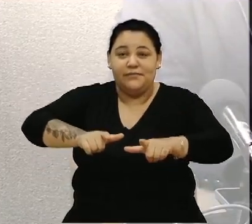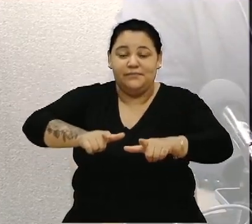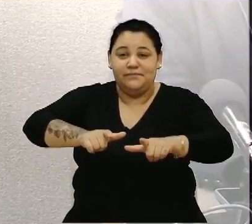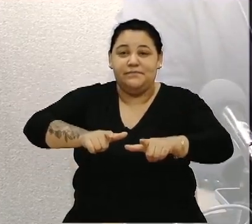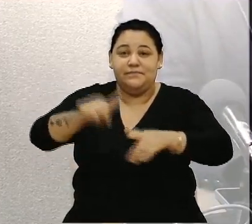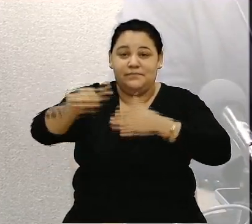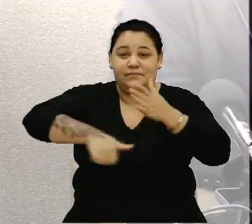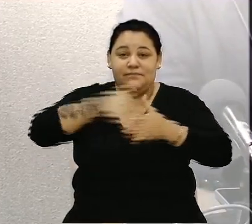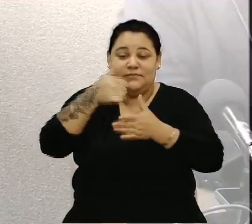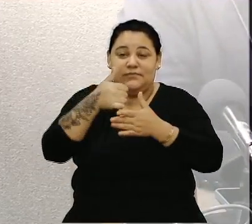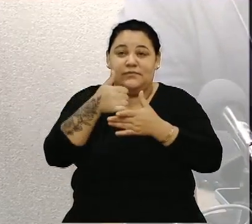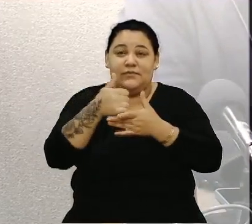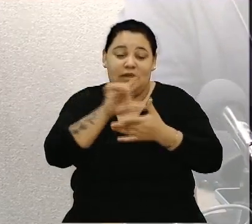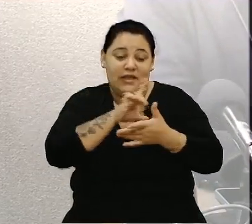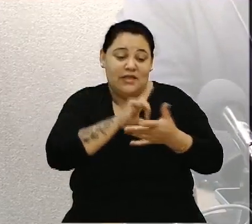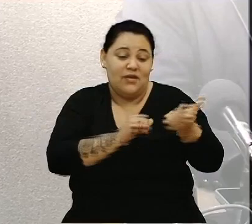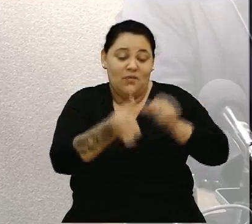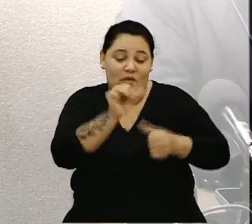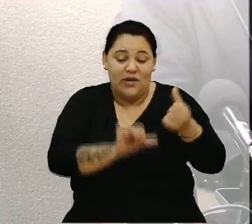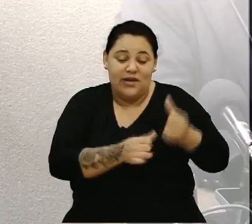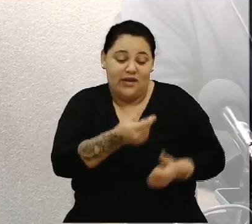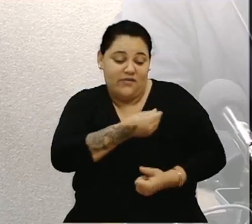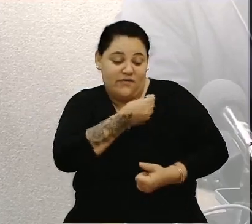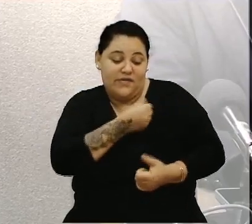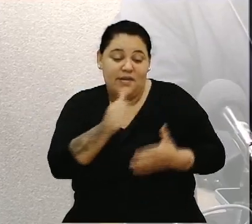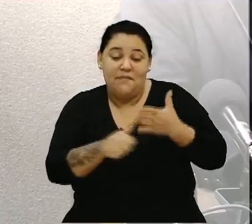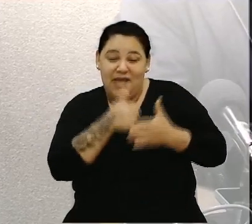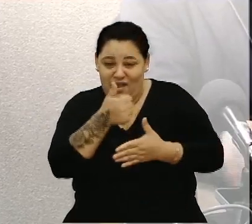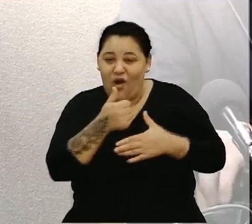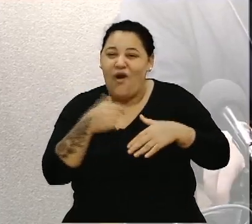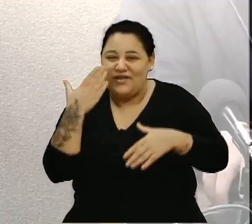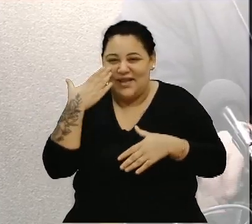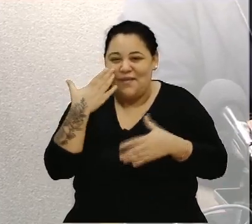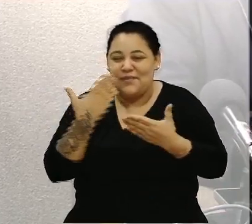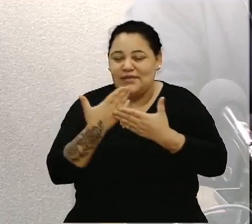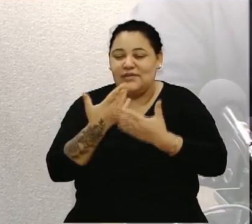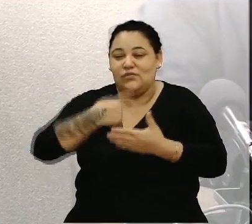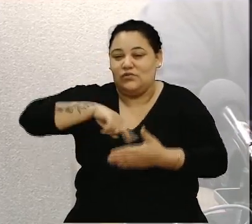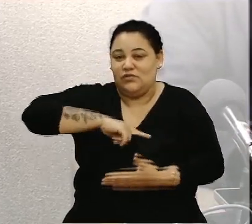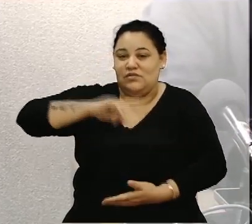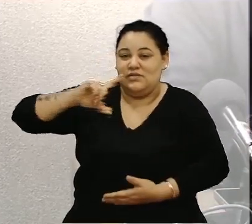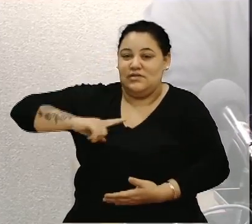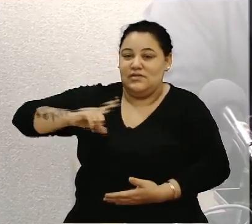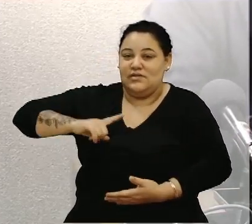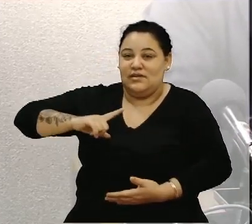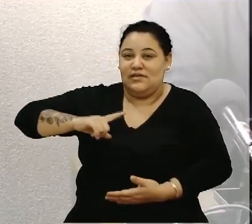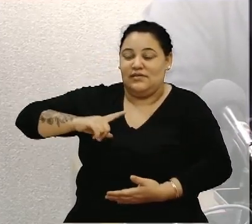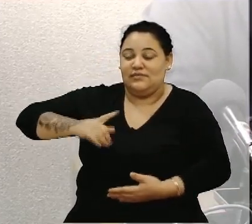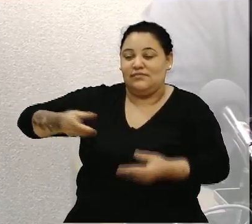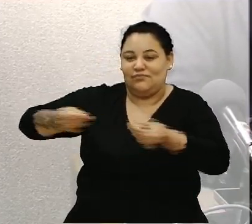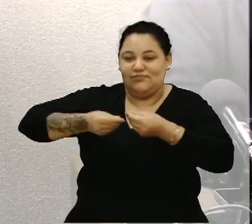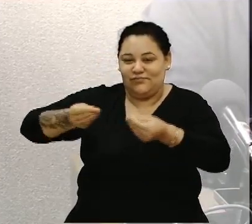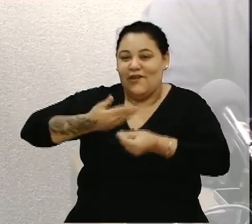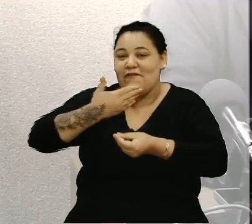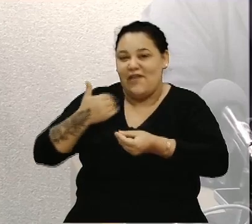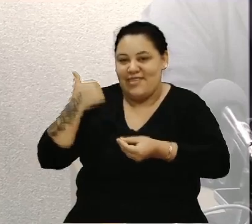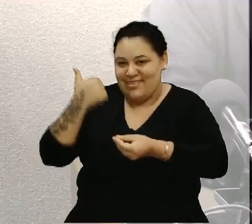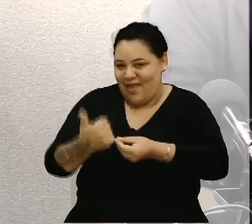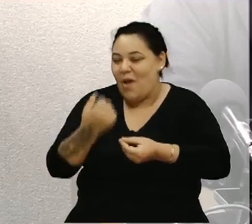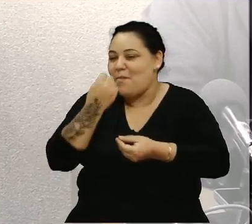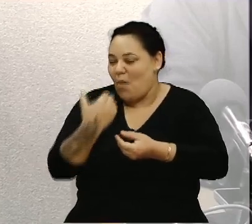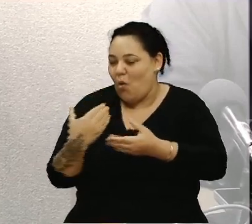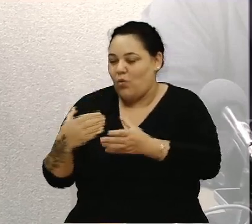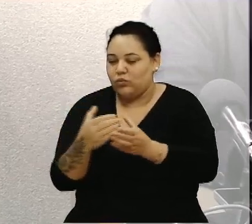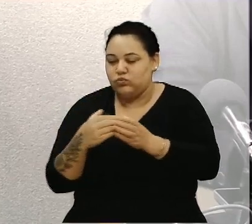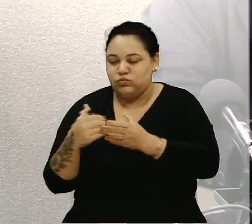possível, para que ela tenha uma qualidade de vida melhor e maior. Então, a gente vem tendo vários ganhos, né, enquanto frente